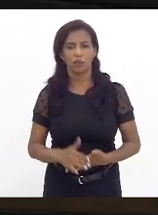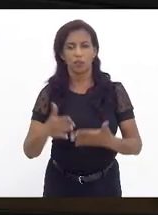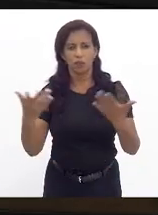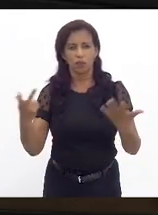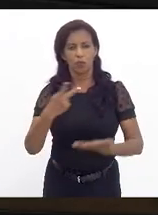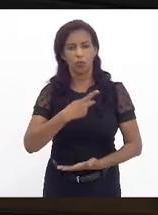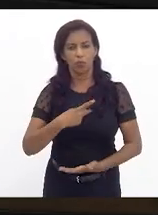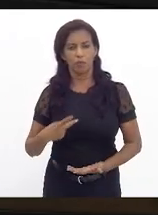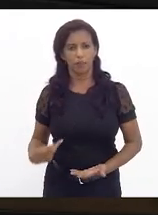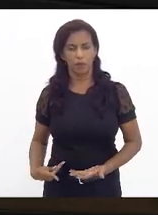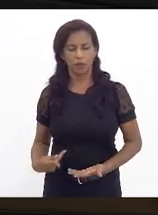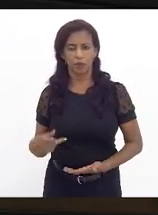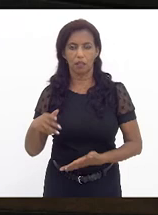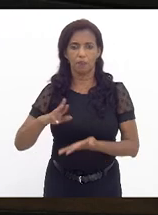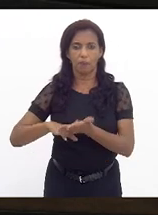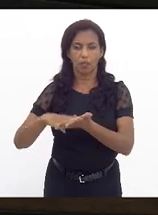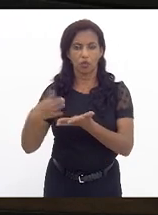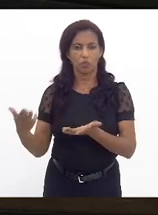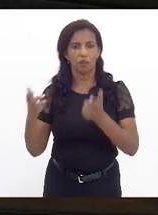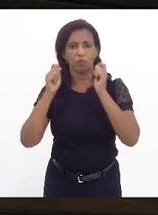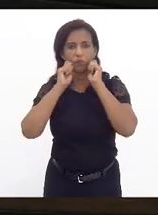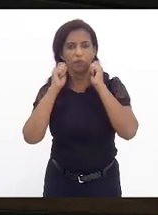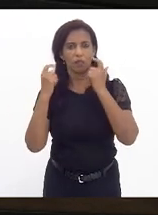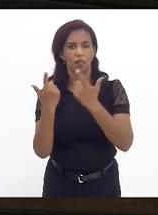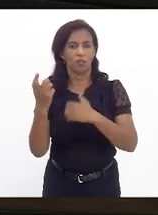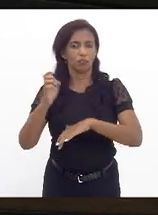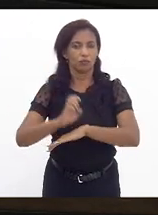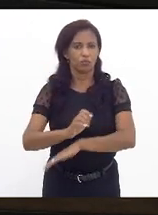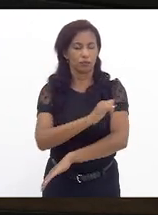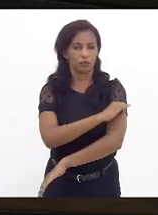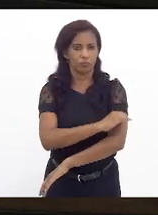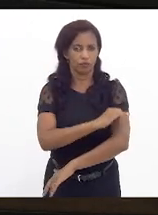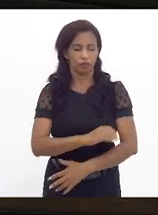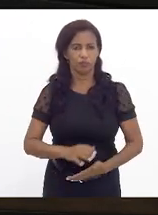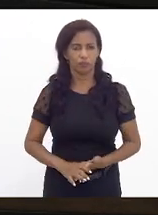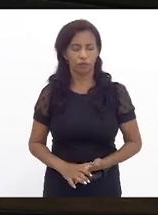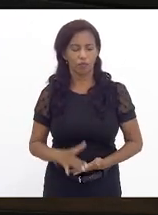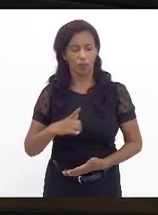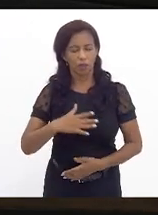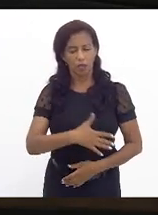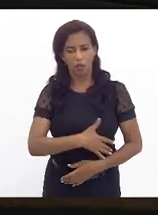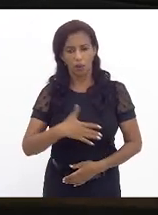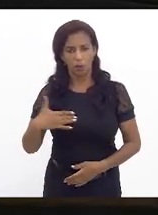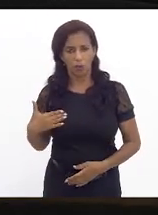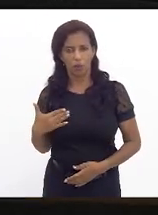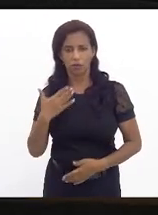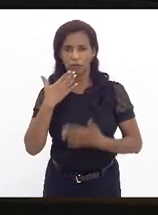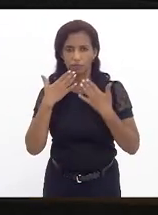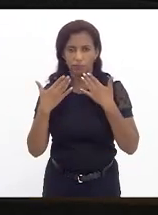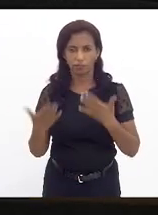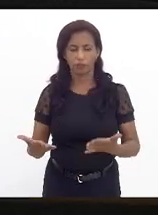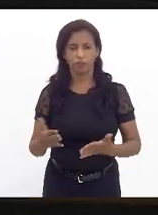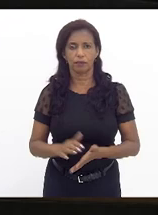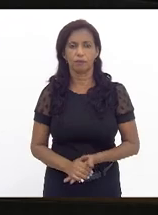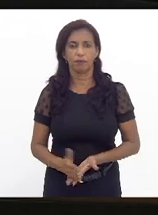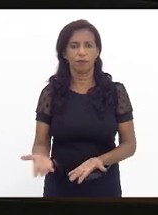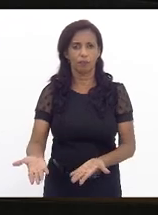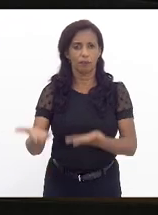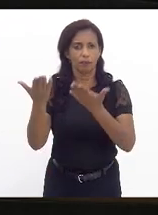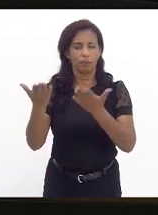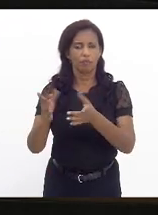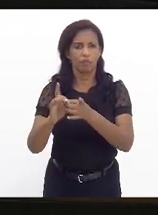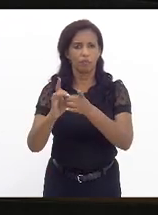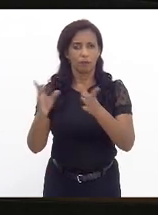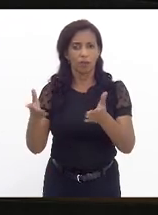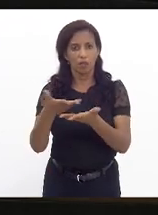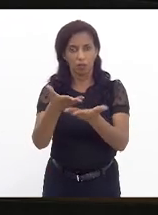senhor presidente e demais membros da Assembleia Legislativa do Estado do Rio de Janeiro, tenho a honra de submeter a elevada deliberação